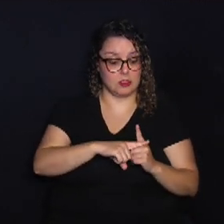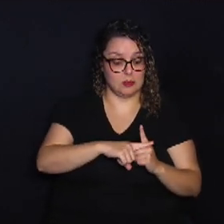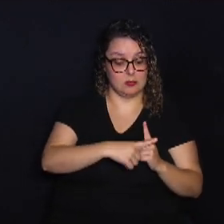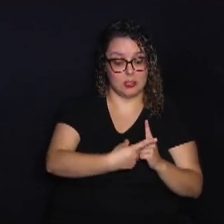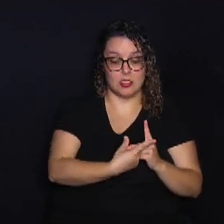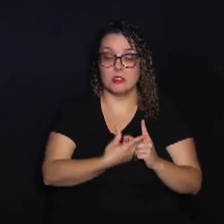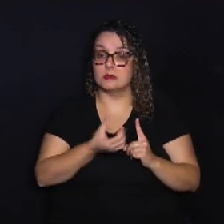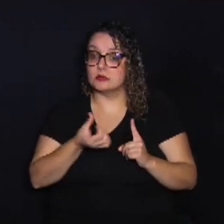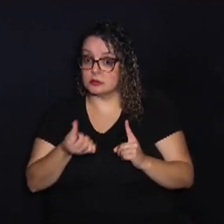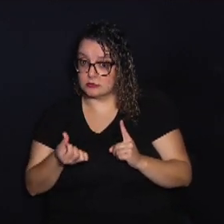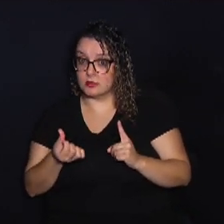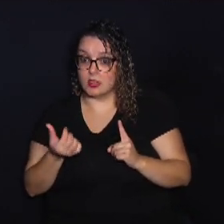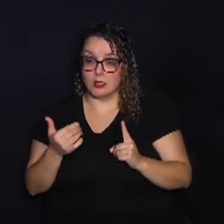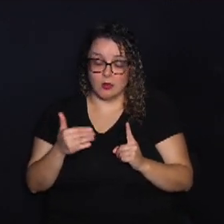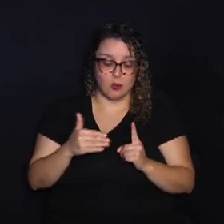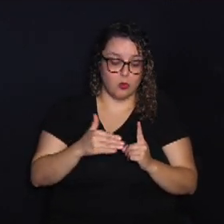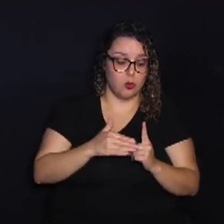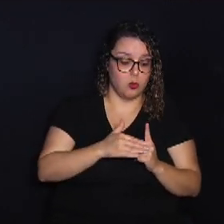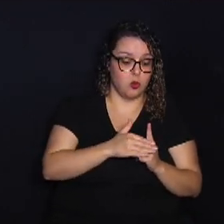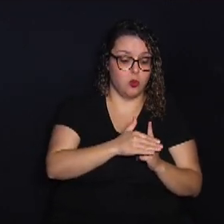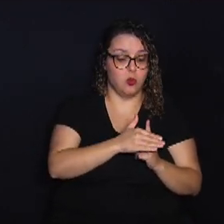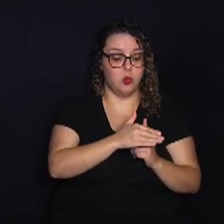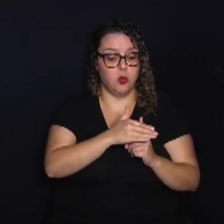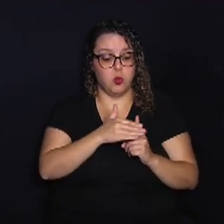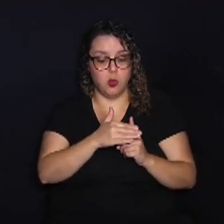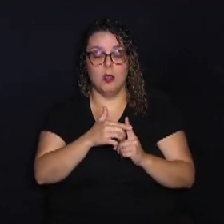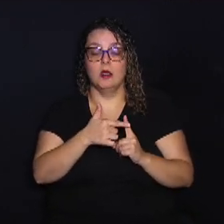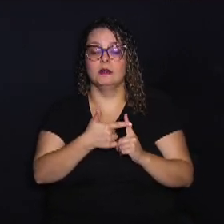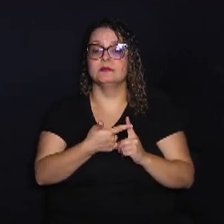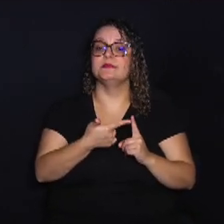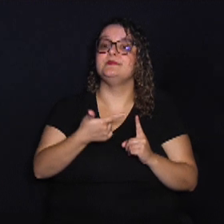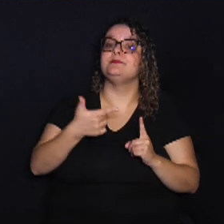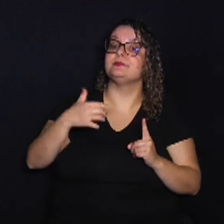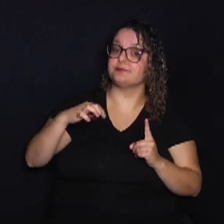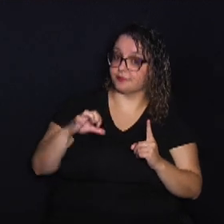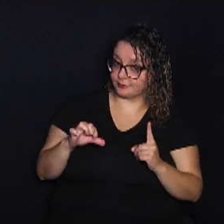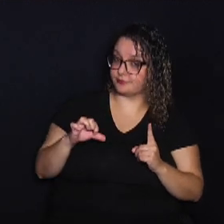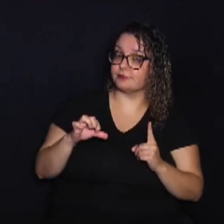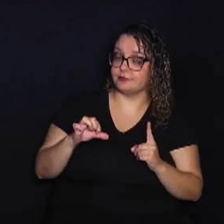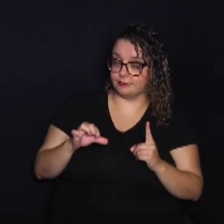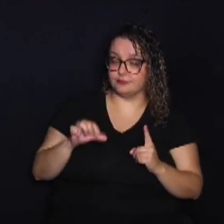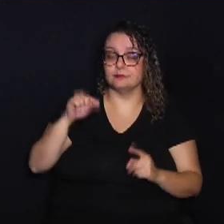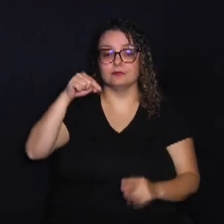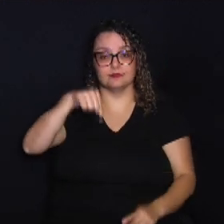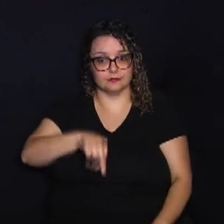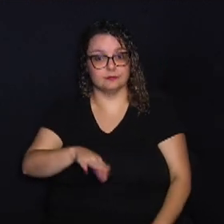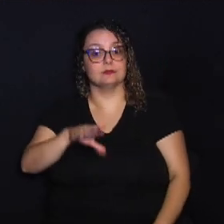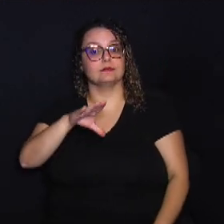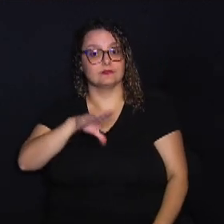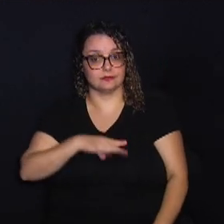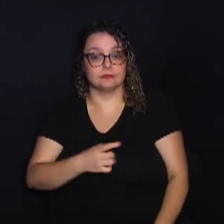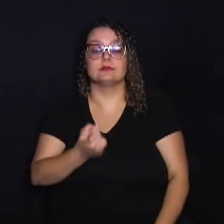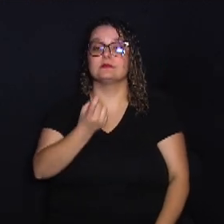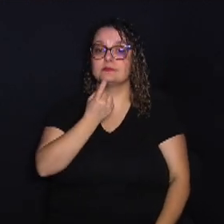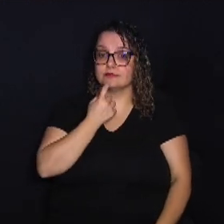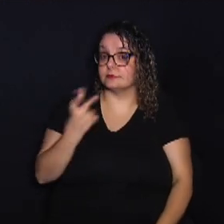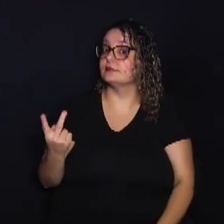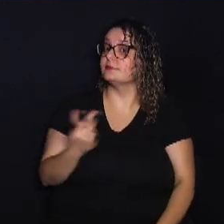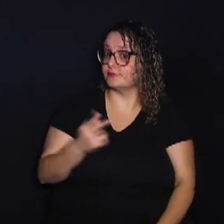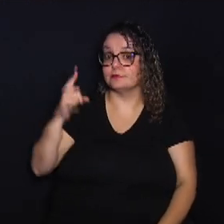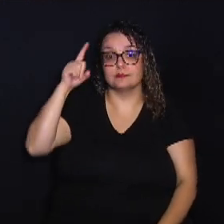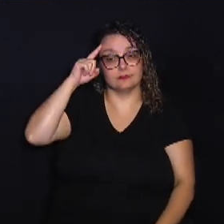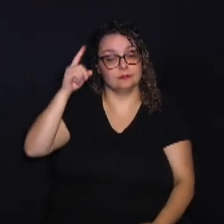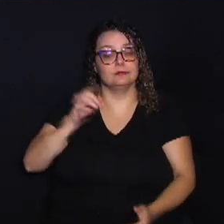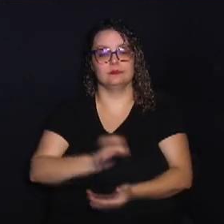16 graus. Ao longo do dia, a temperatura sobe, podendo chegar aos 29 graus aqui na cidade de